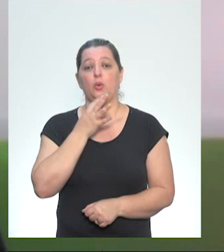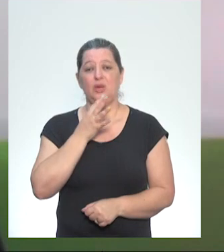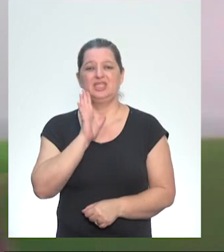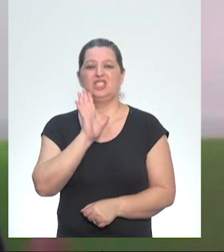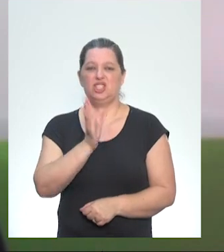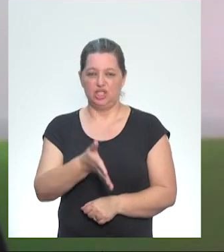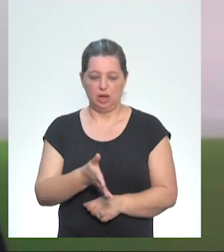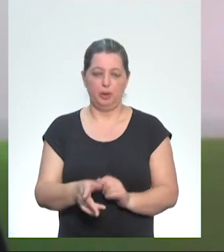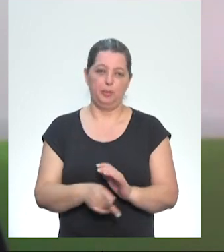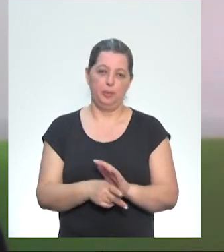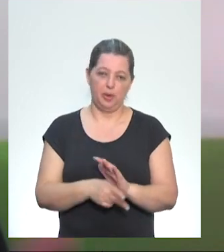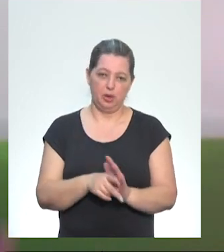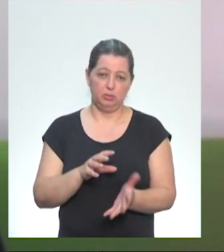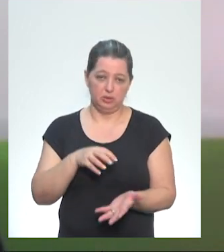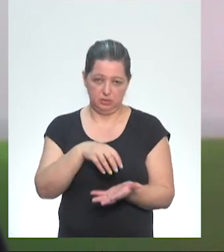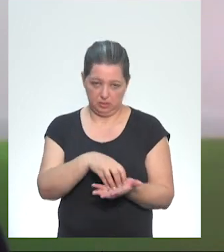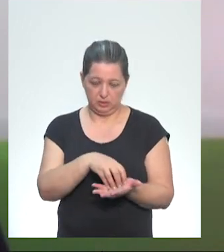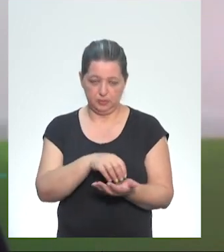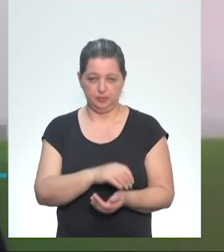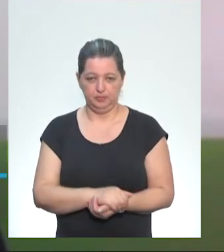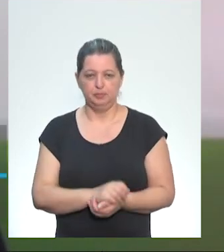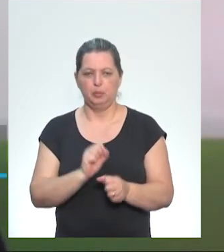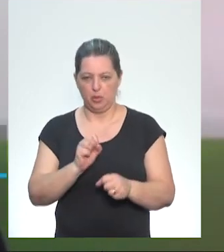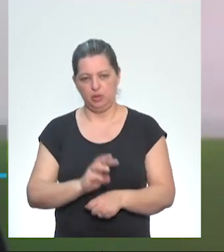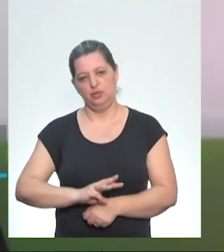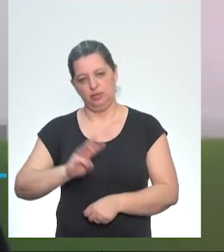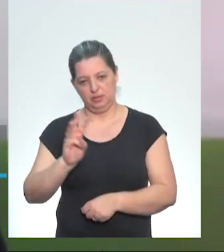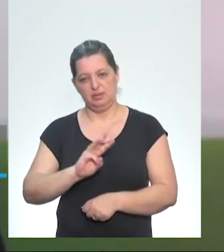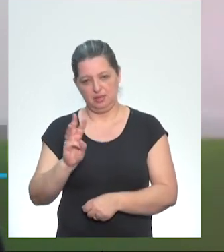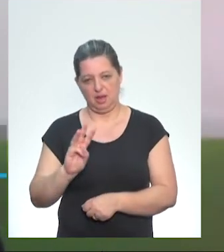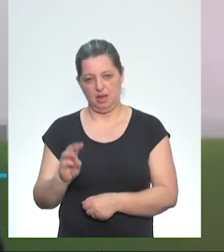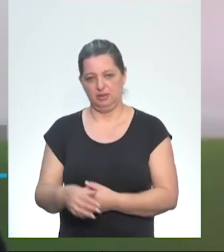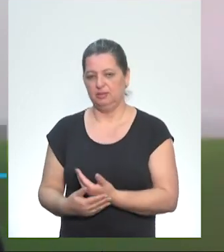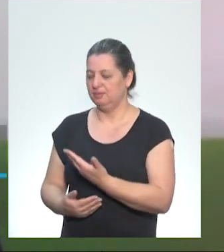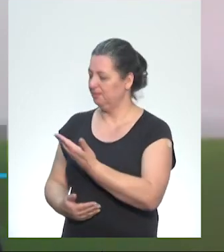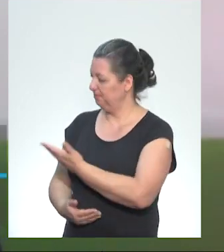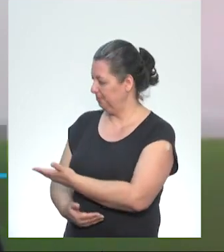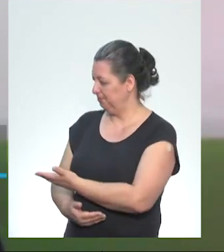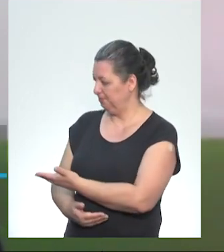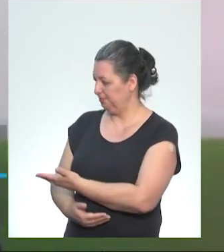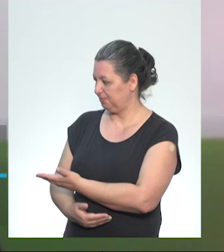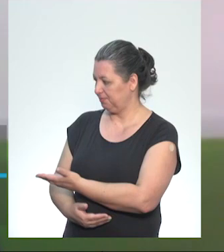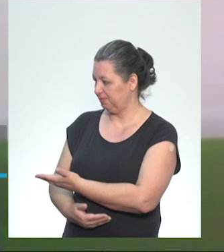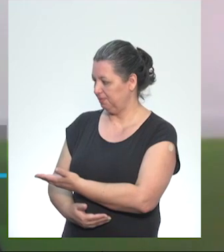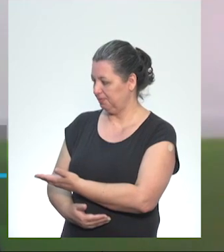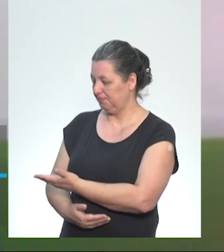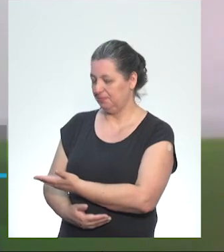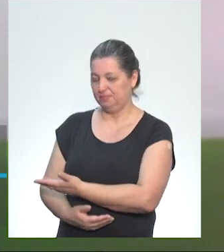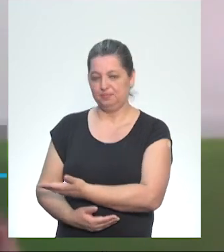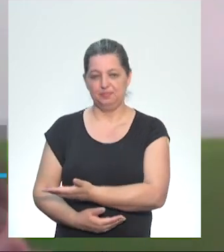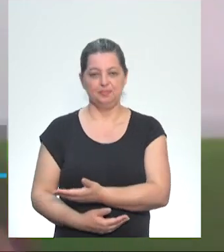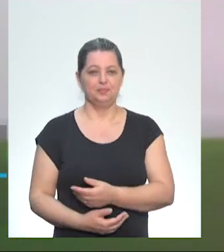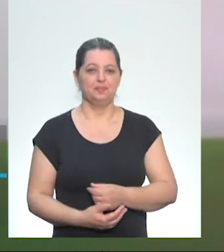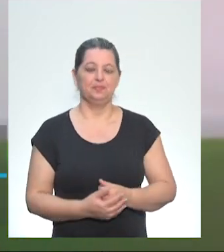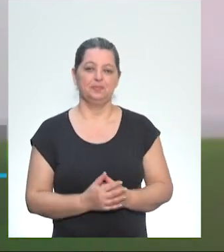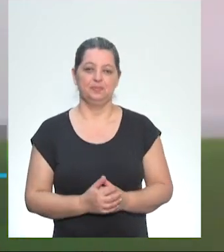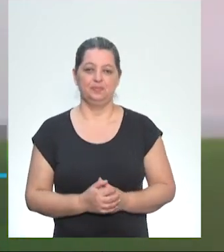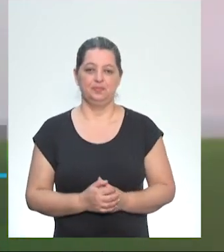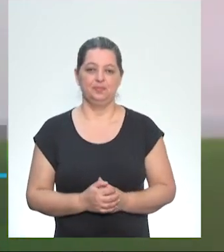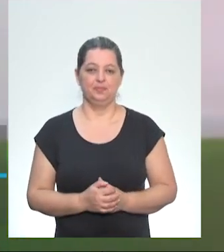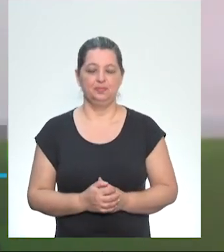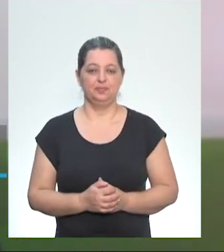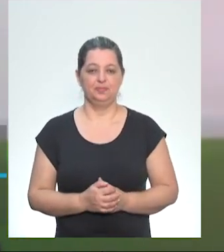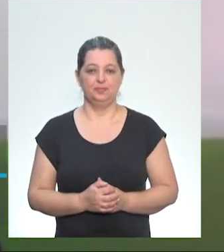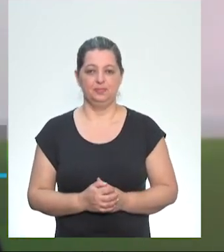quiser saber um pouco mais sobre as trilhas, entra no nosso site. Então, ele vai aparecer aqui embaixo para vocês também. Então, o centro de